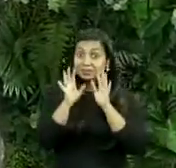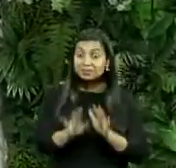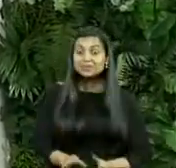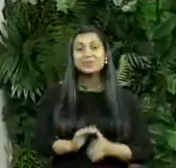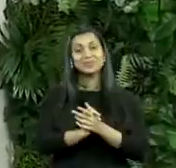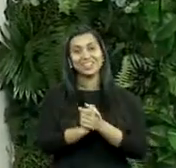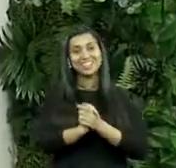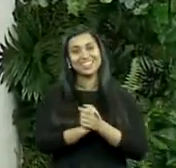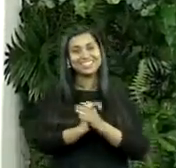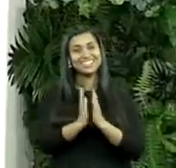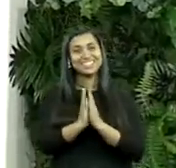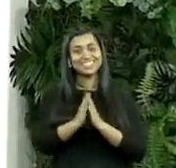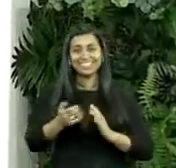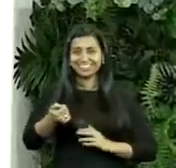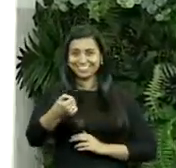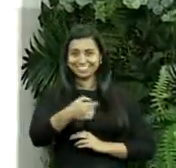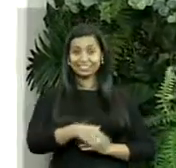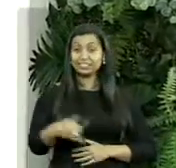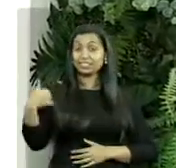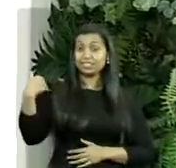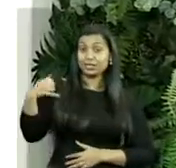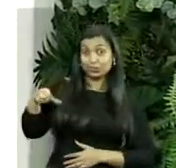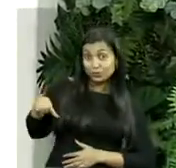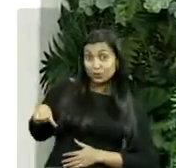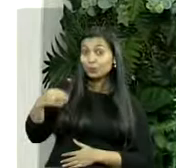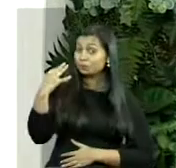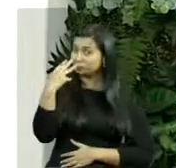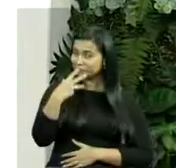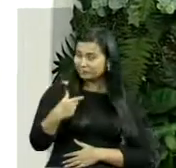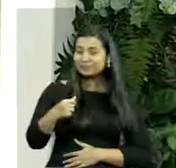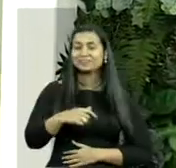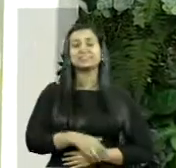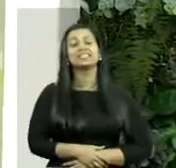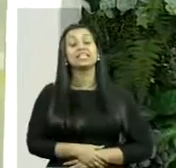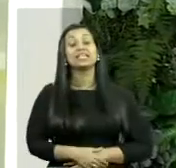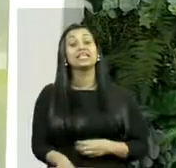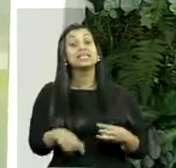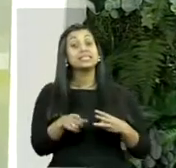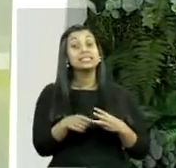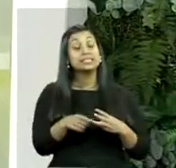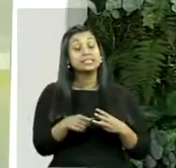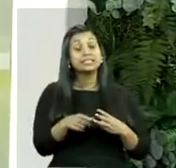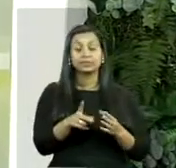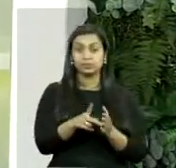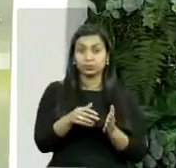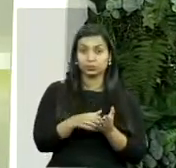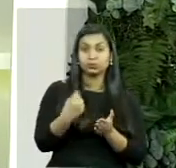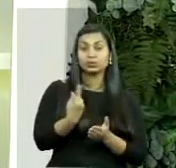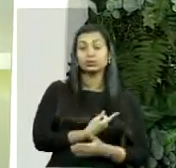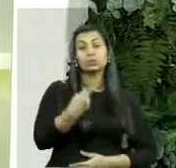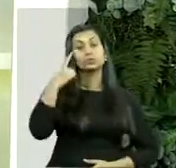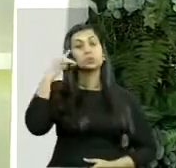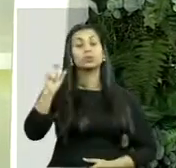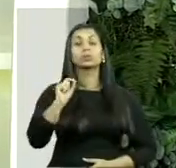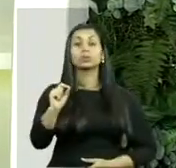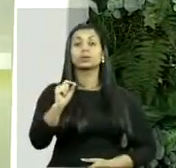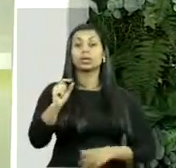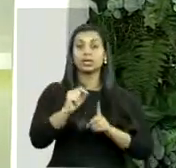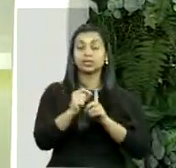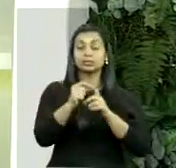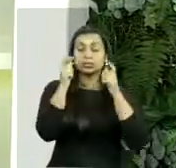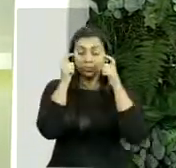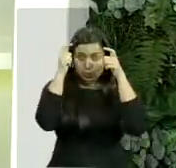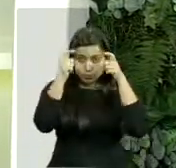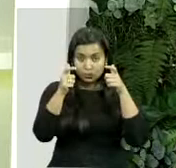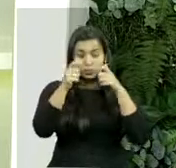abençoe e parabéns por rezar o terço. Ela tem 9 anos, que lindo, né, pessoal? Terceiro mistério doloroso, nós contemplamos a coroação de espinhos em